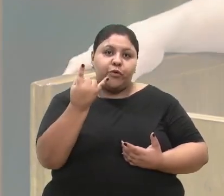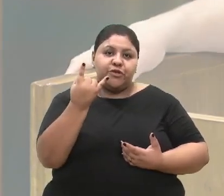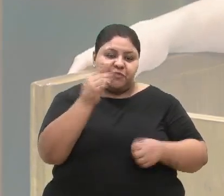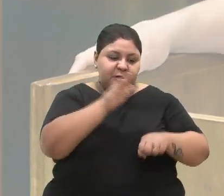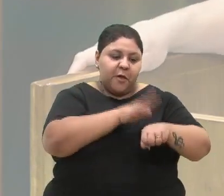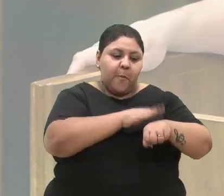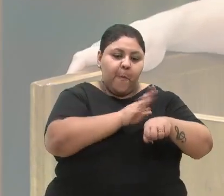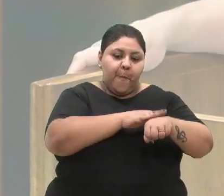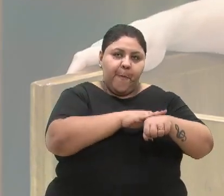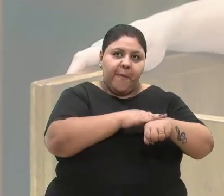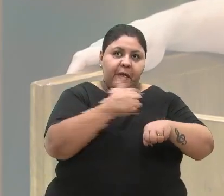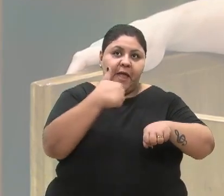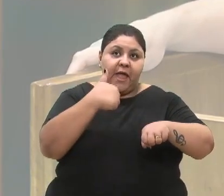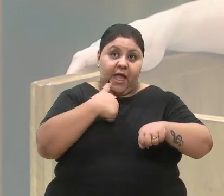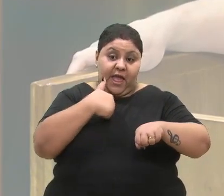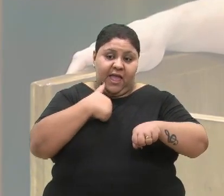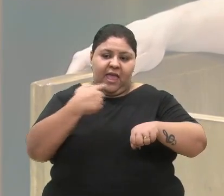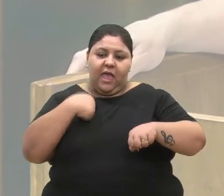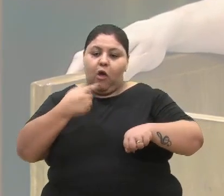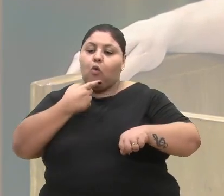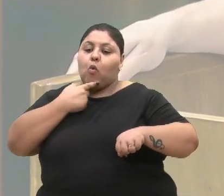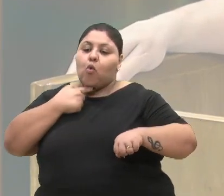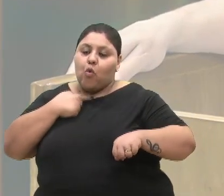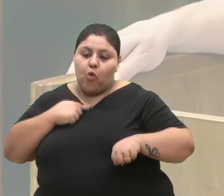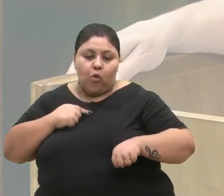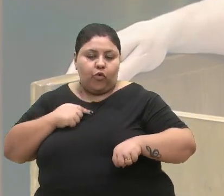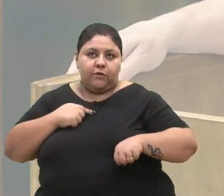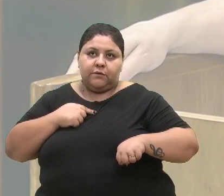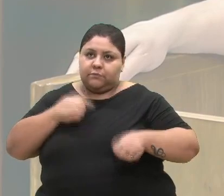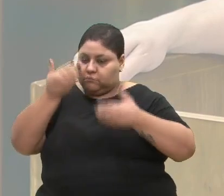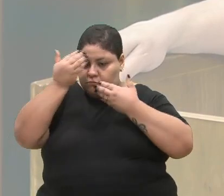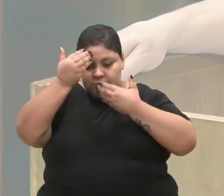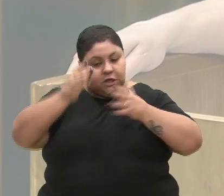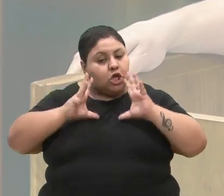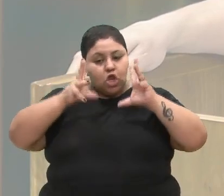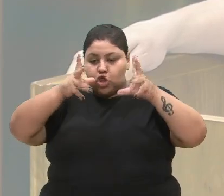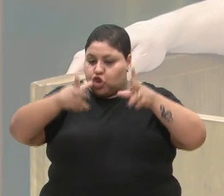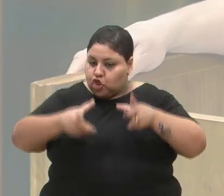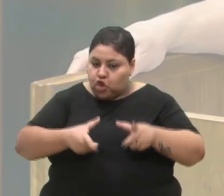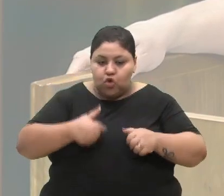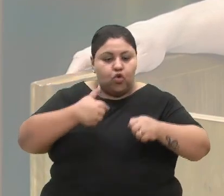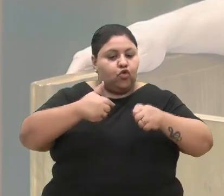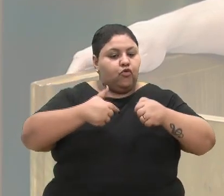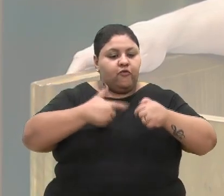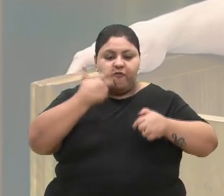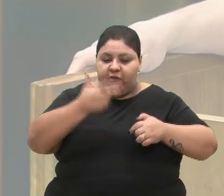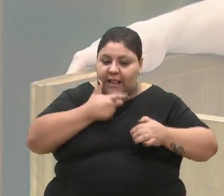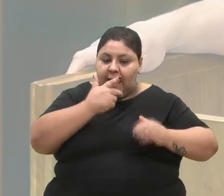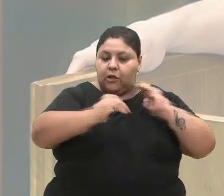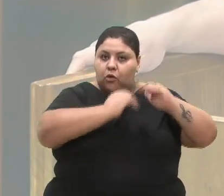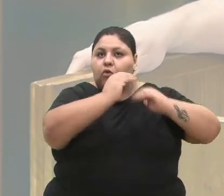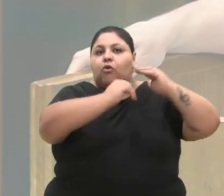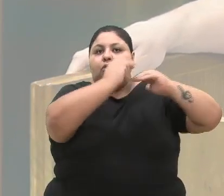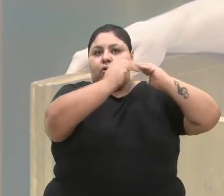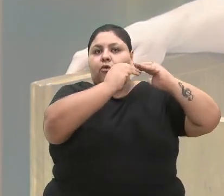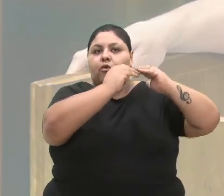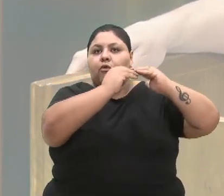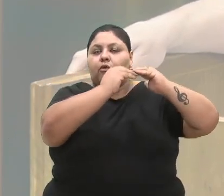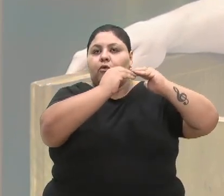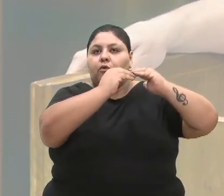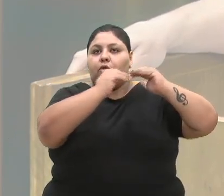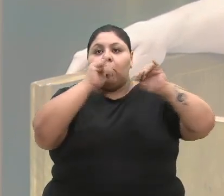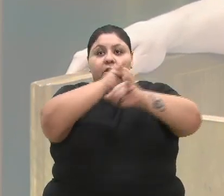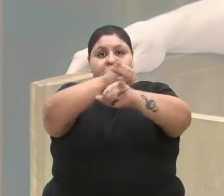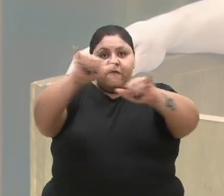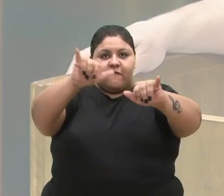momento, eu gostaria de, primeiramente, agradecer tudo que foi debatido, construído, e falar para os vereadores que